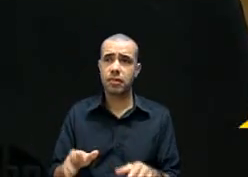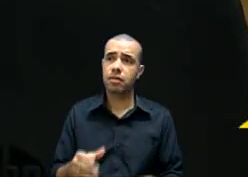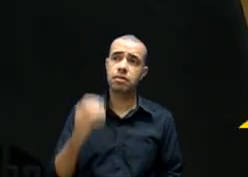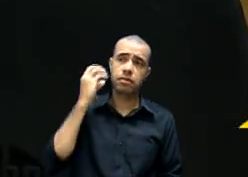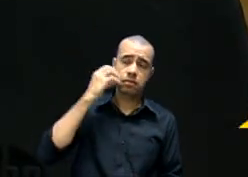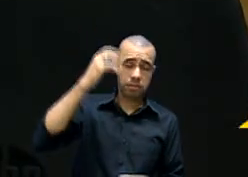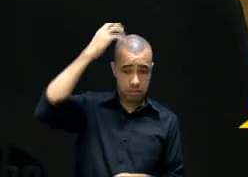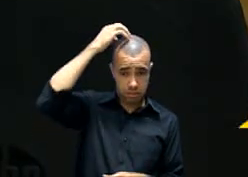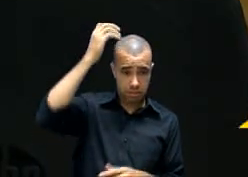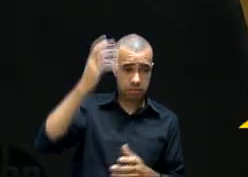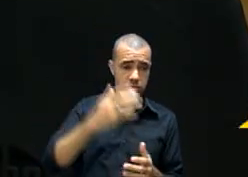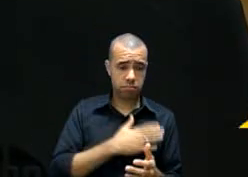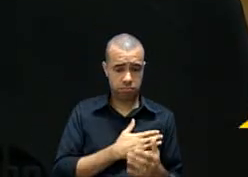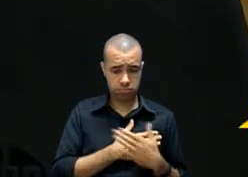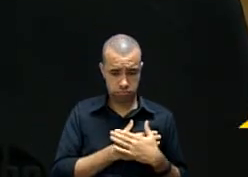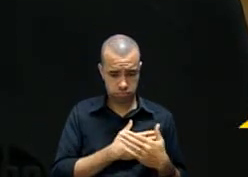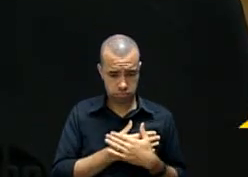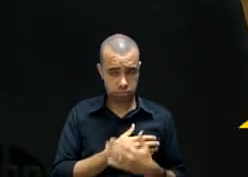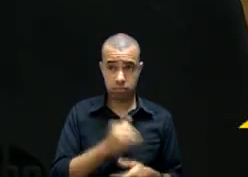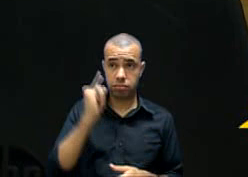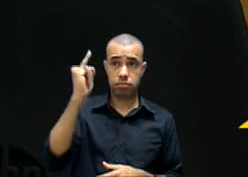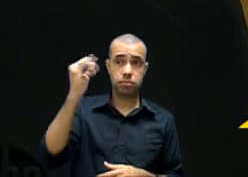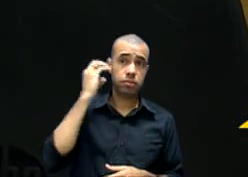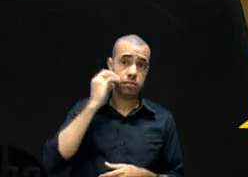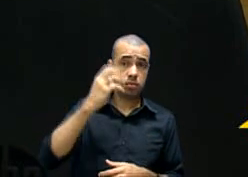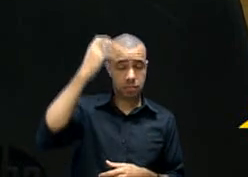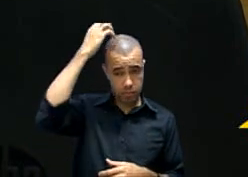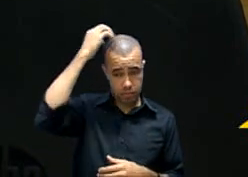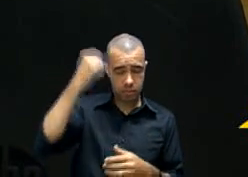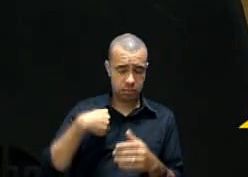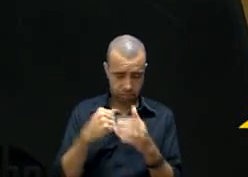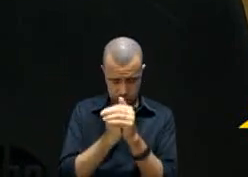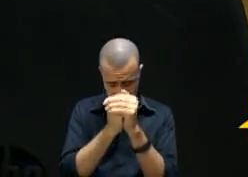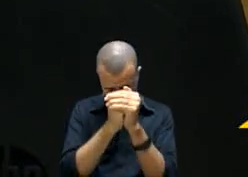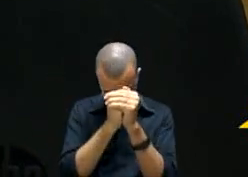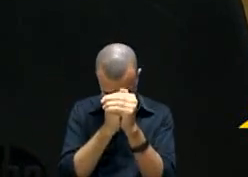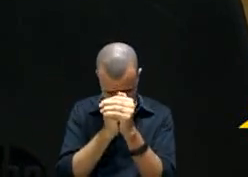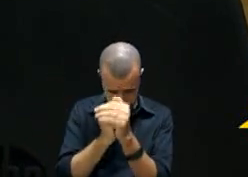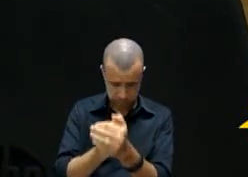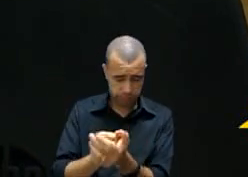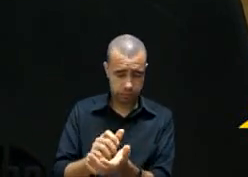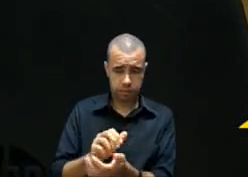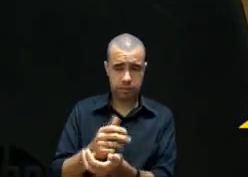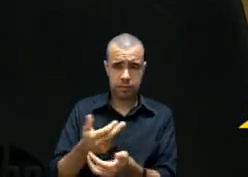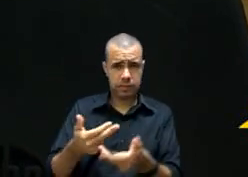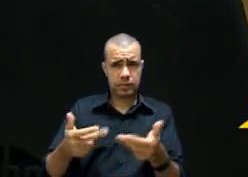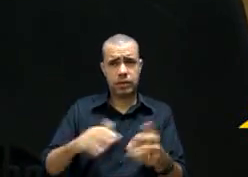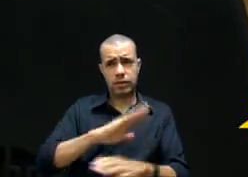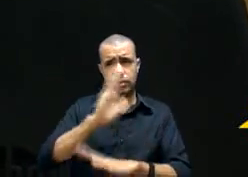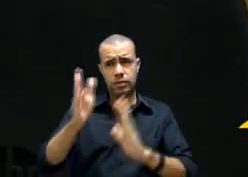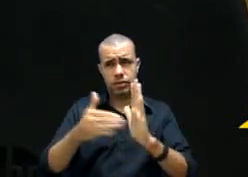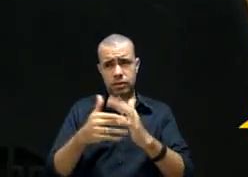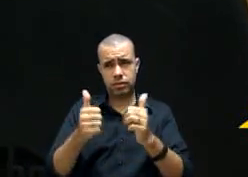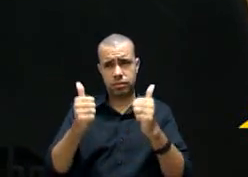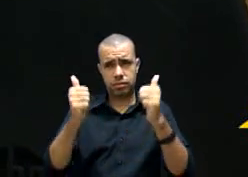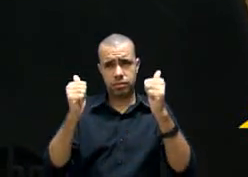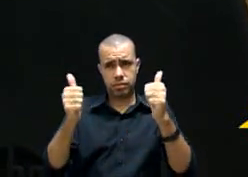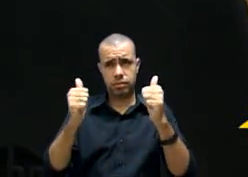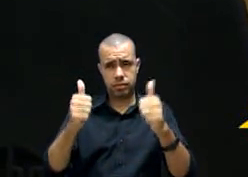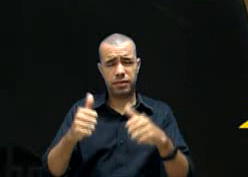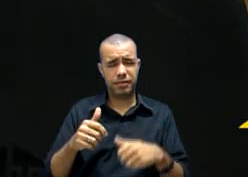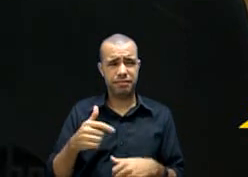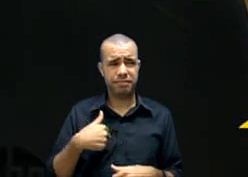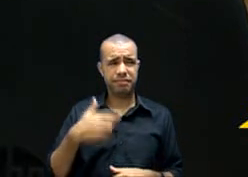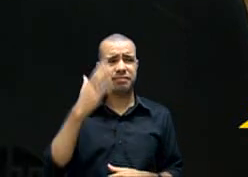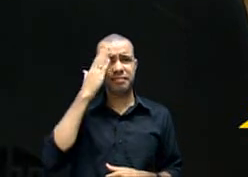e mando meu abraço, Péricles, e minhas orações para que tudo possa transcorrer bem aí. Eu sei o que é